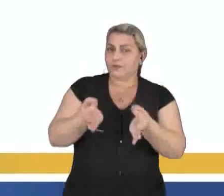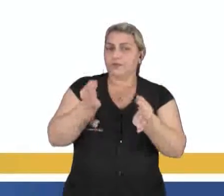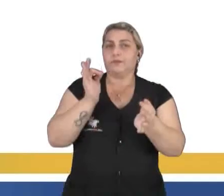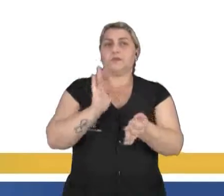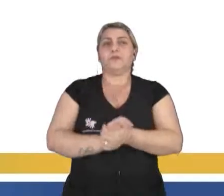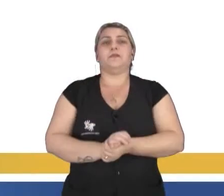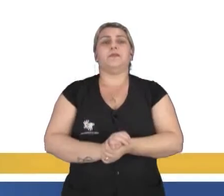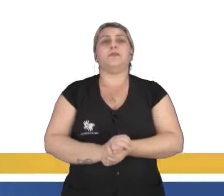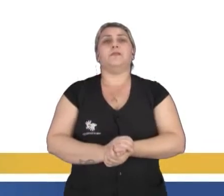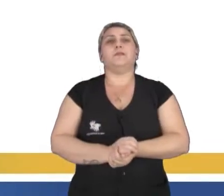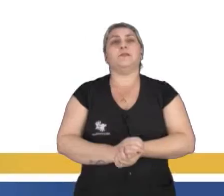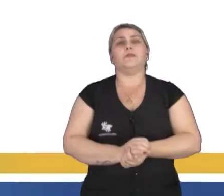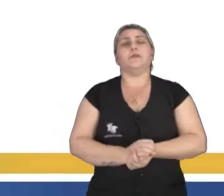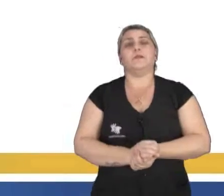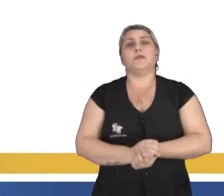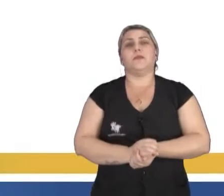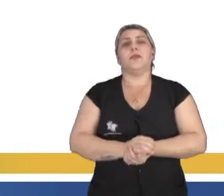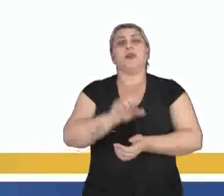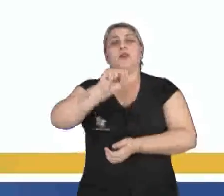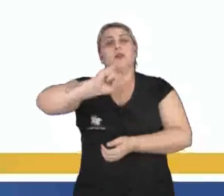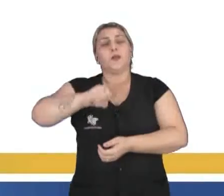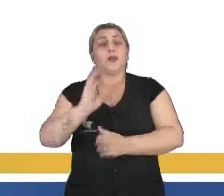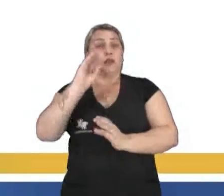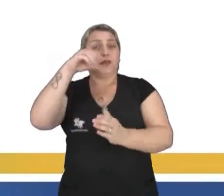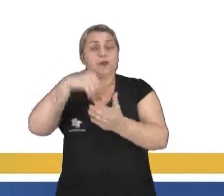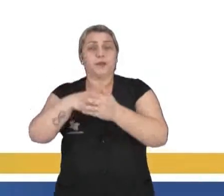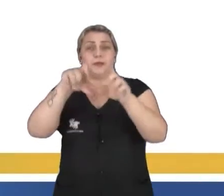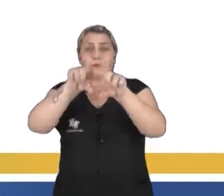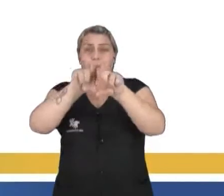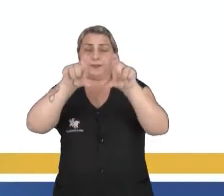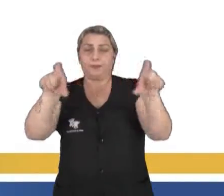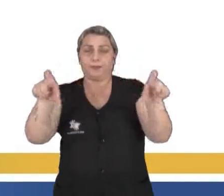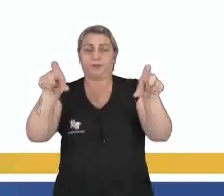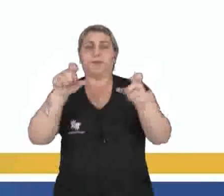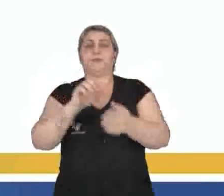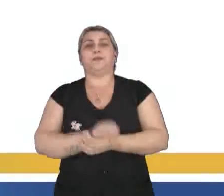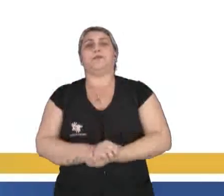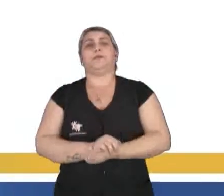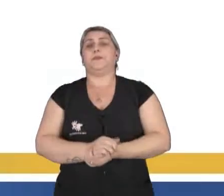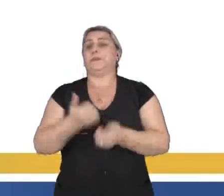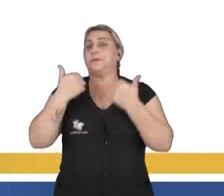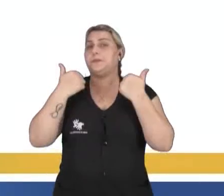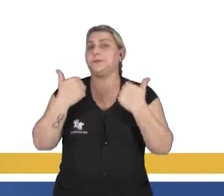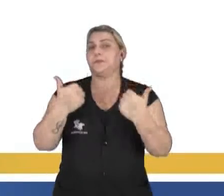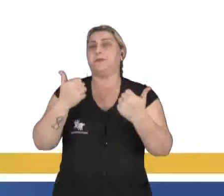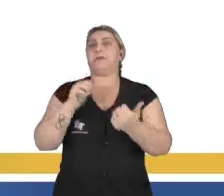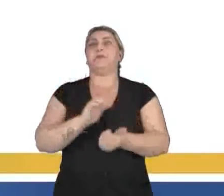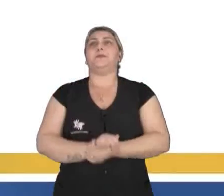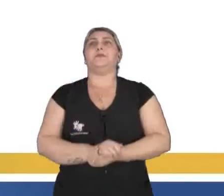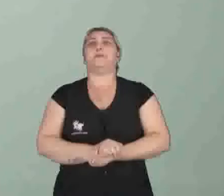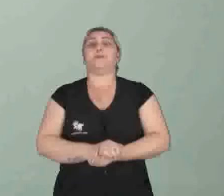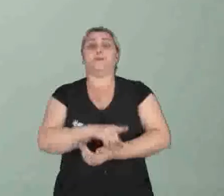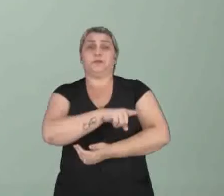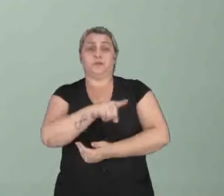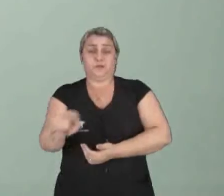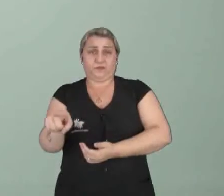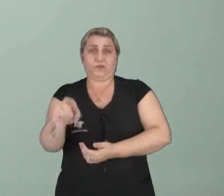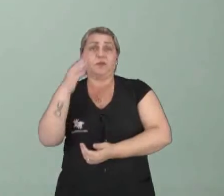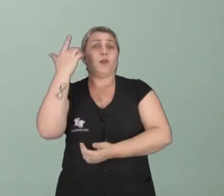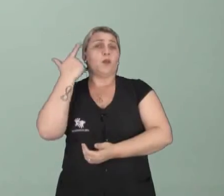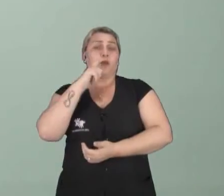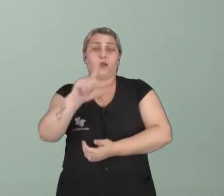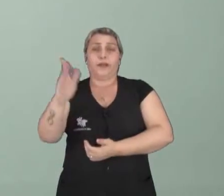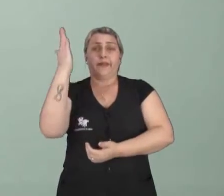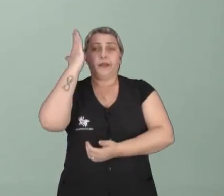certo identificar esse sujeito ali dentro daquela daquela sentença tá bom vocês estão